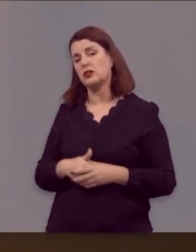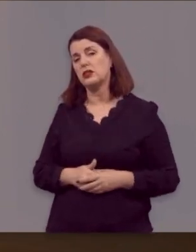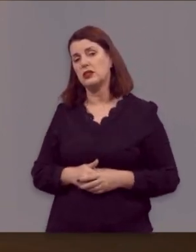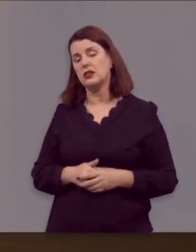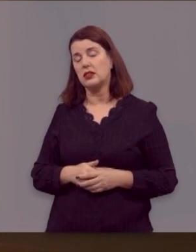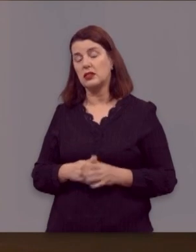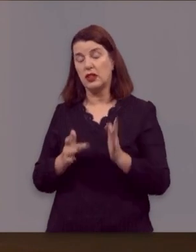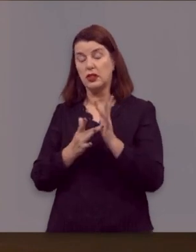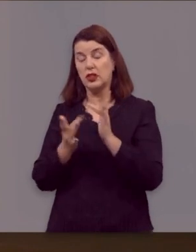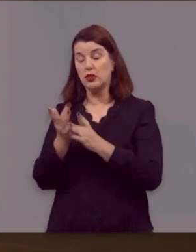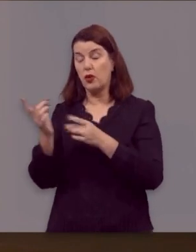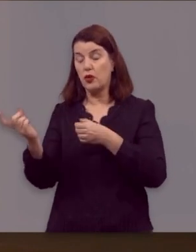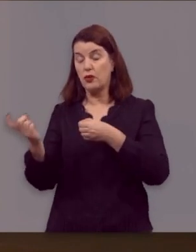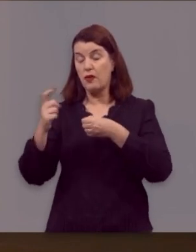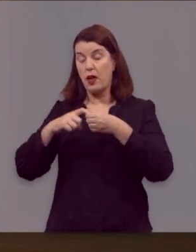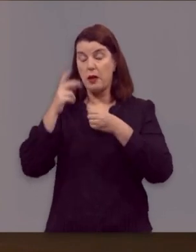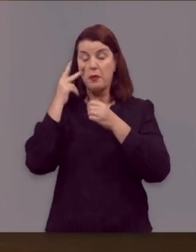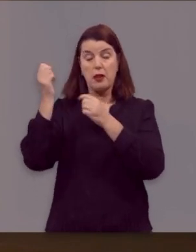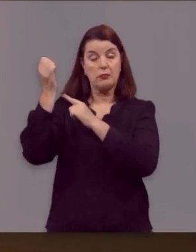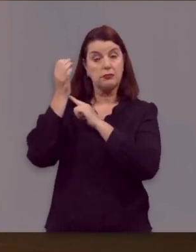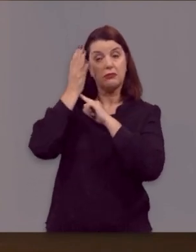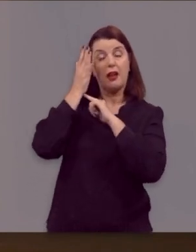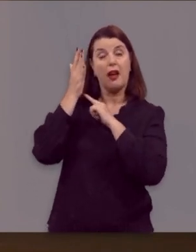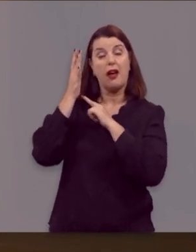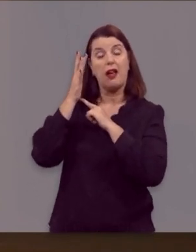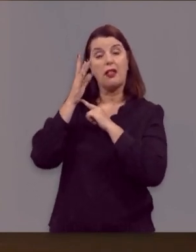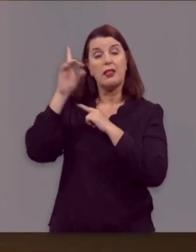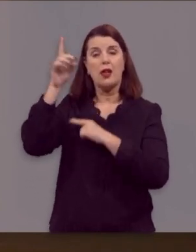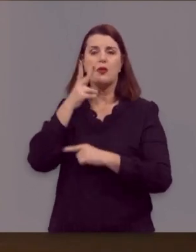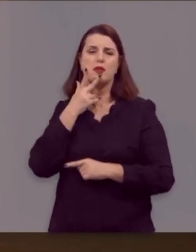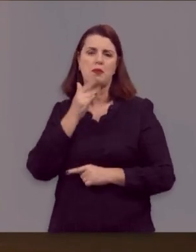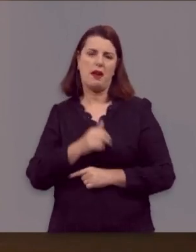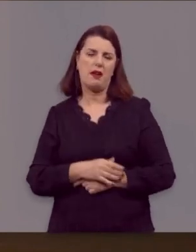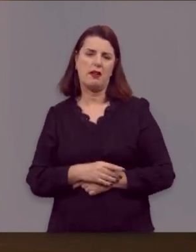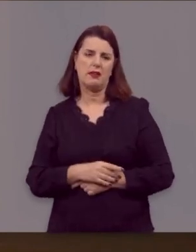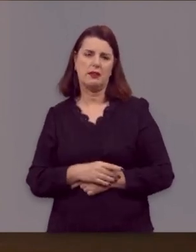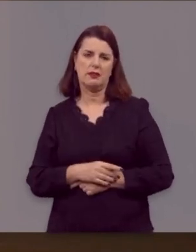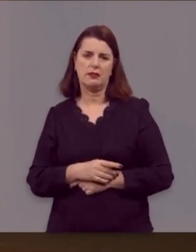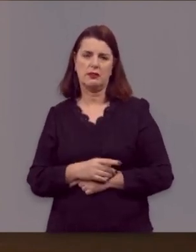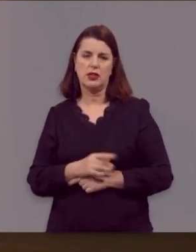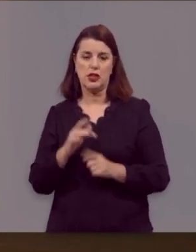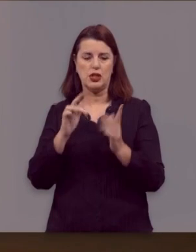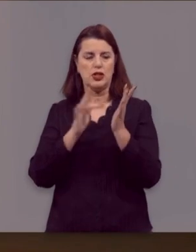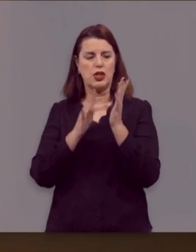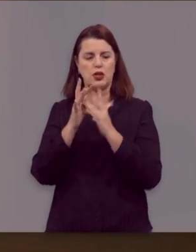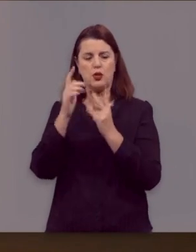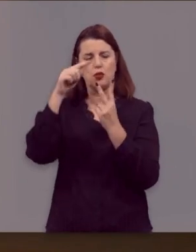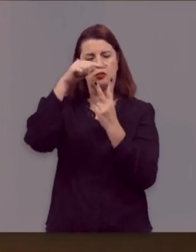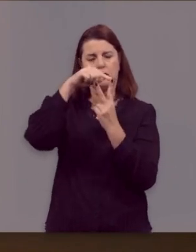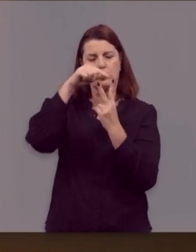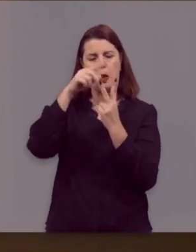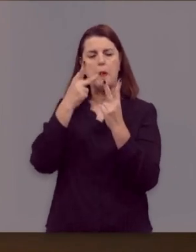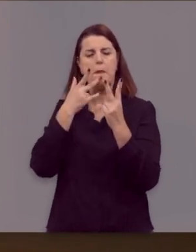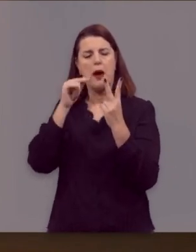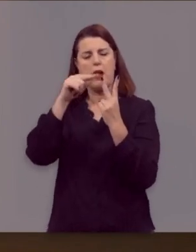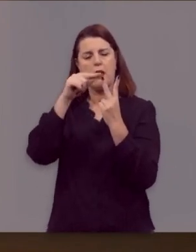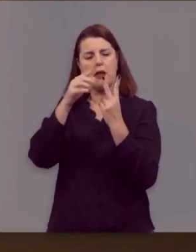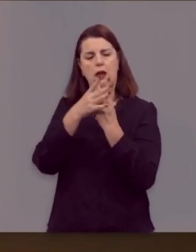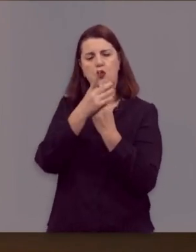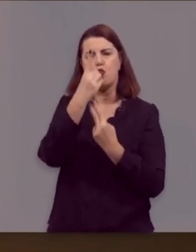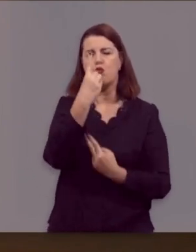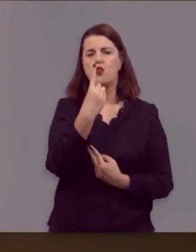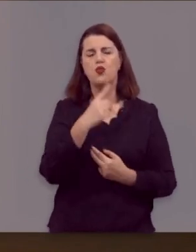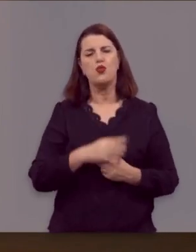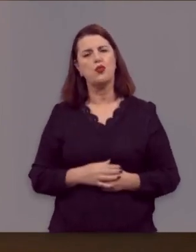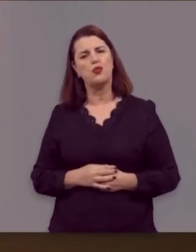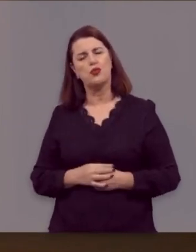potestade, e Ele veio para revelar-nos o Pai. Ele e o Pai são um. Ele é a exata expressão do